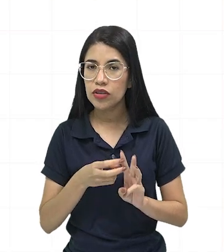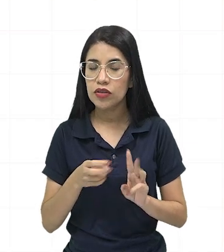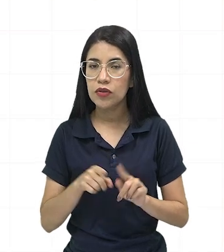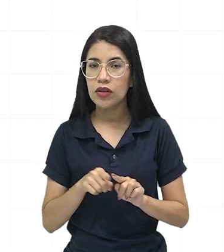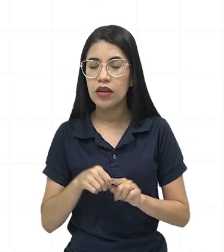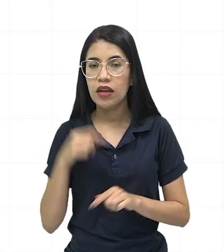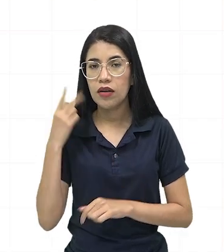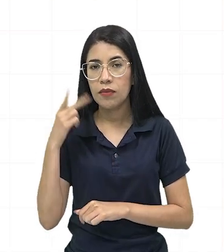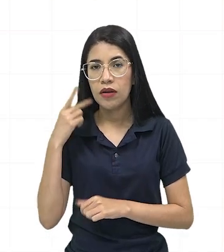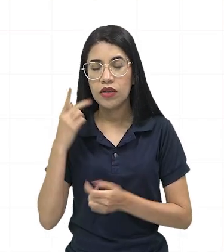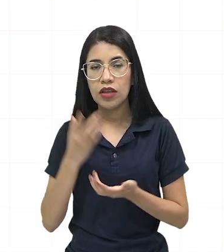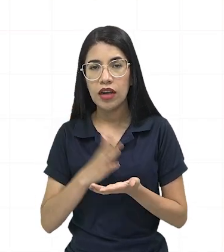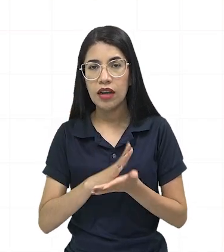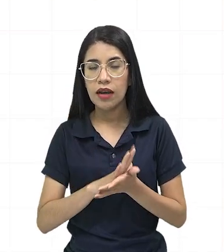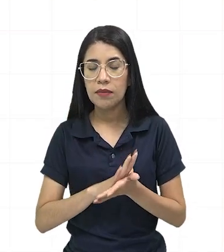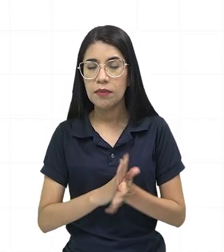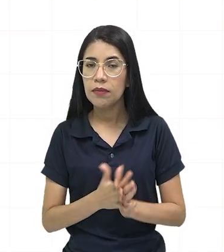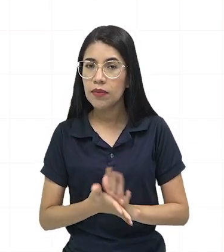de combate total,